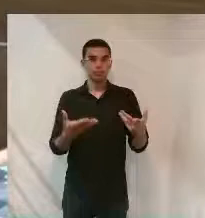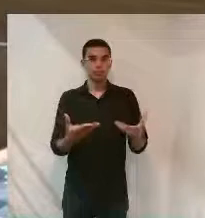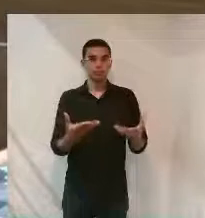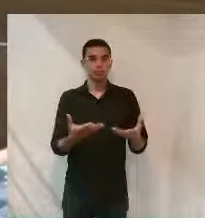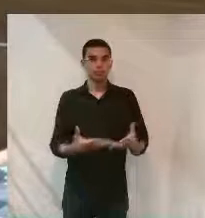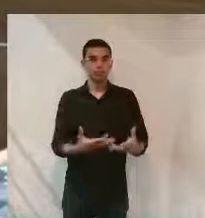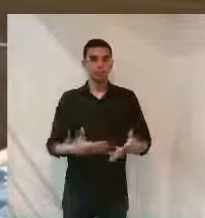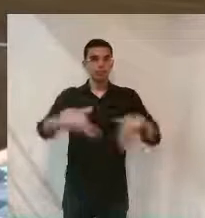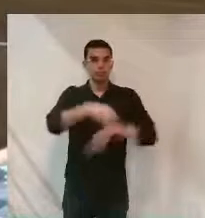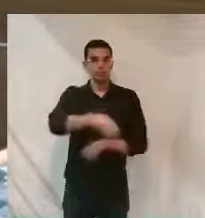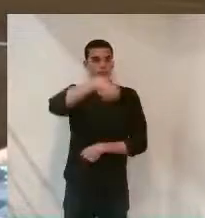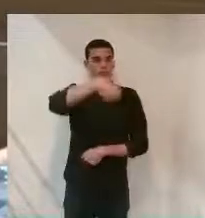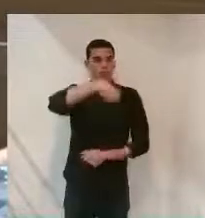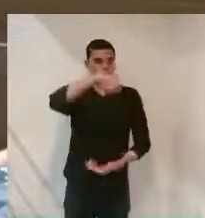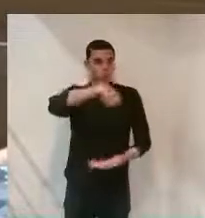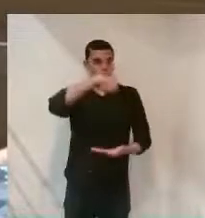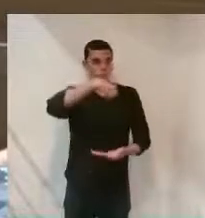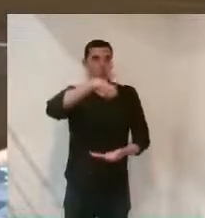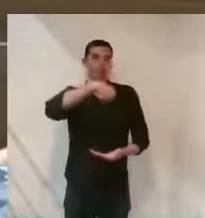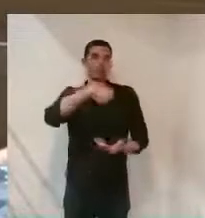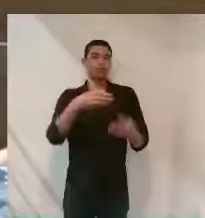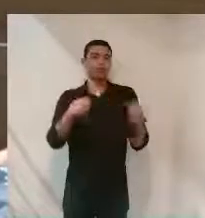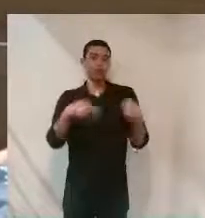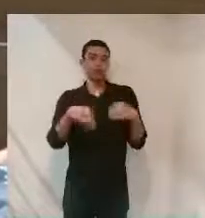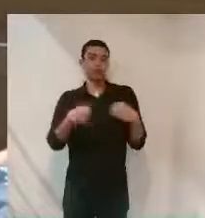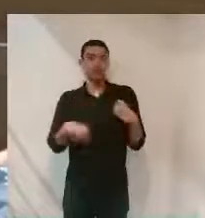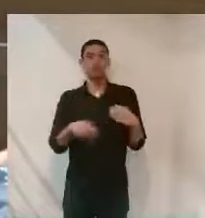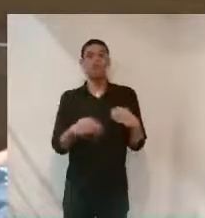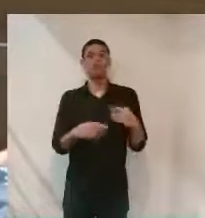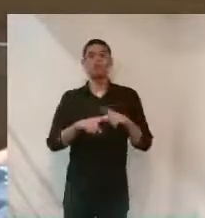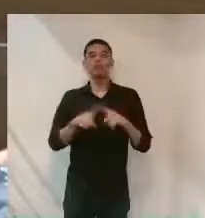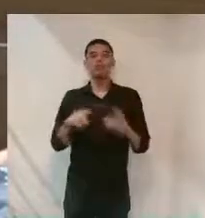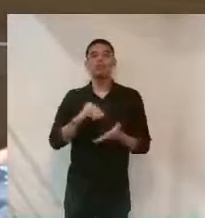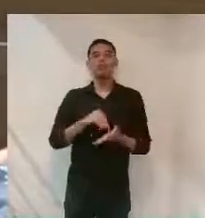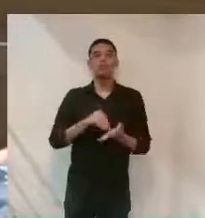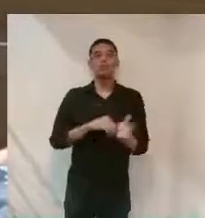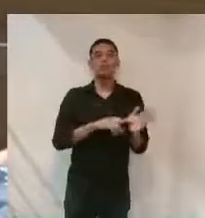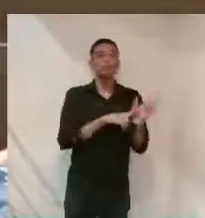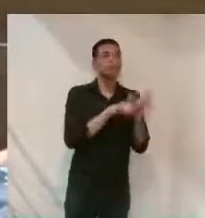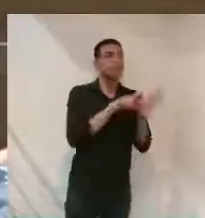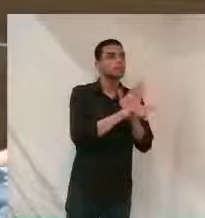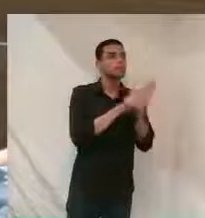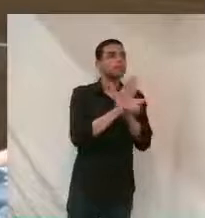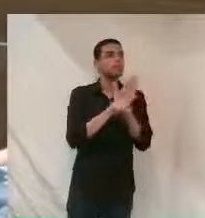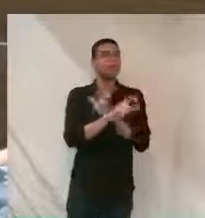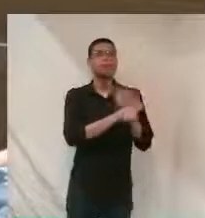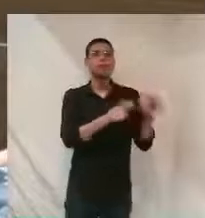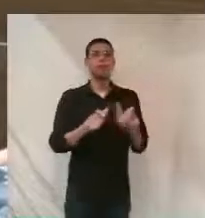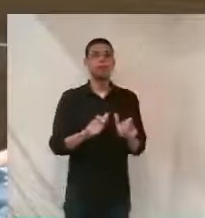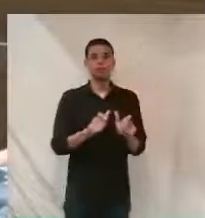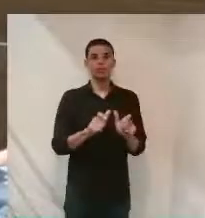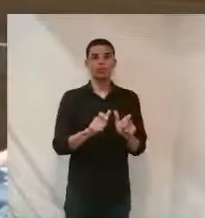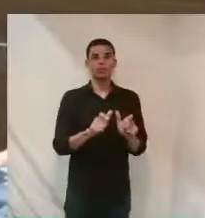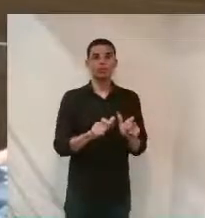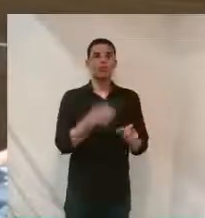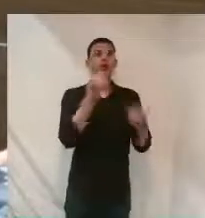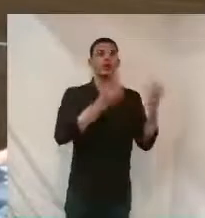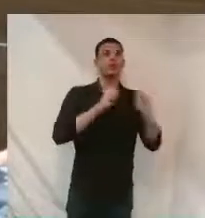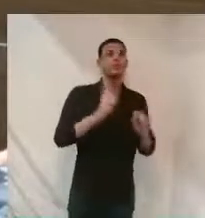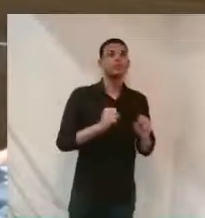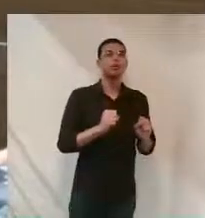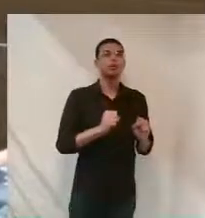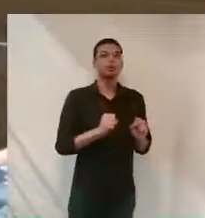caso, e aí eu falo, a não consulta aos setores é muito ruim nesse caso. No nosso caso, o material